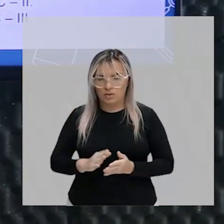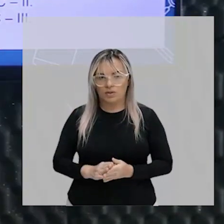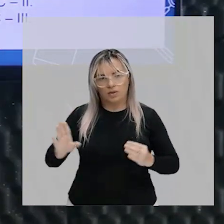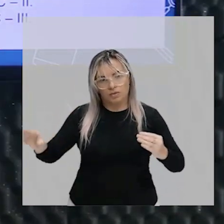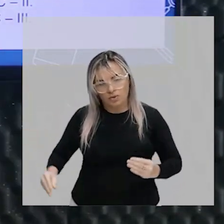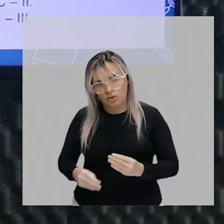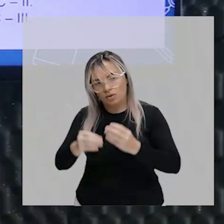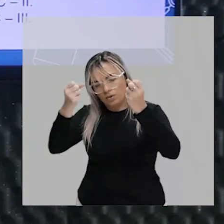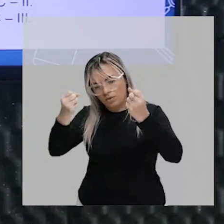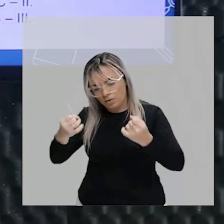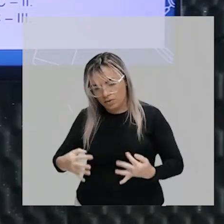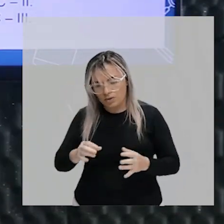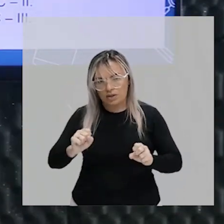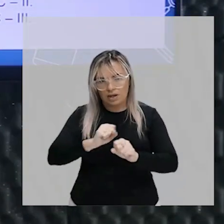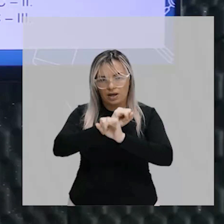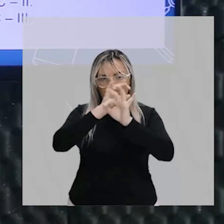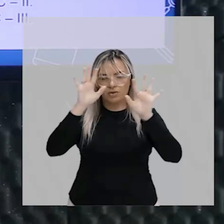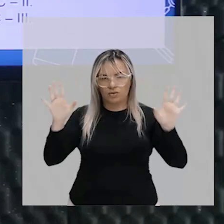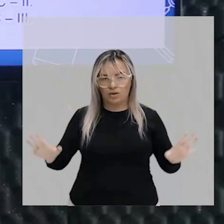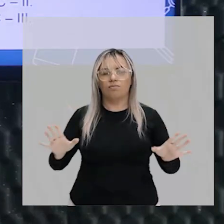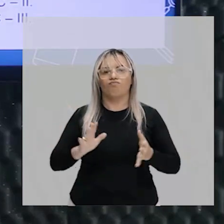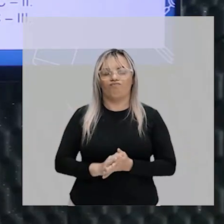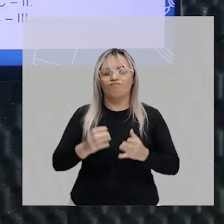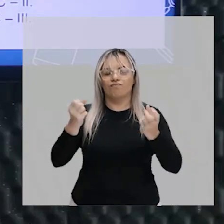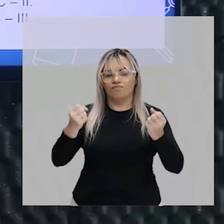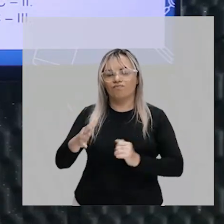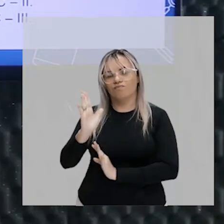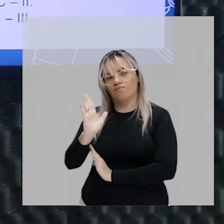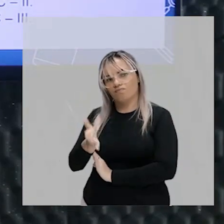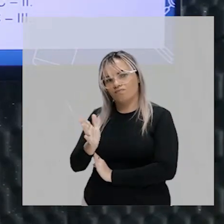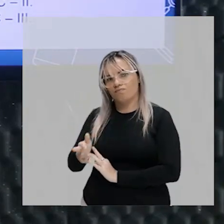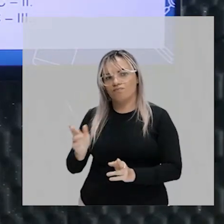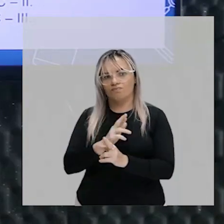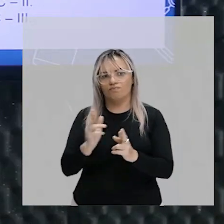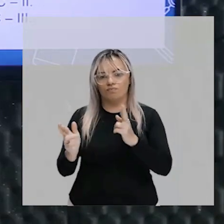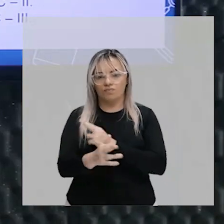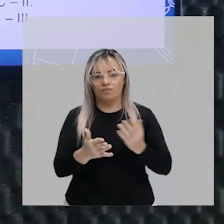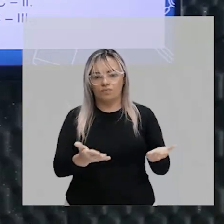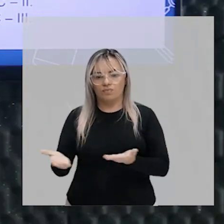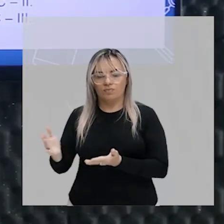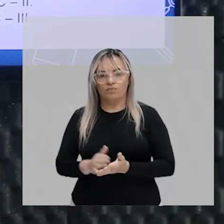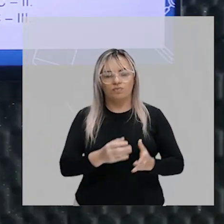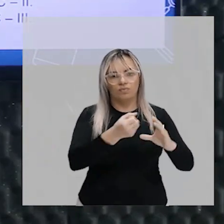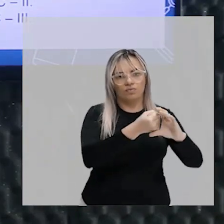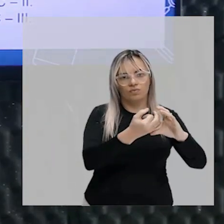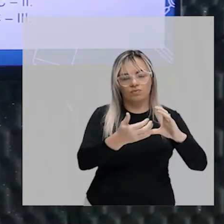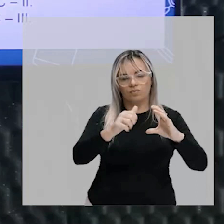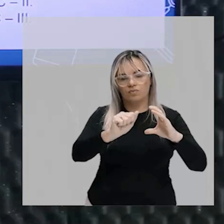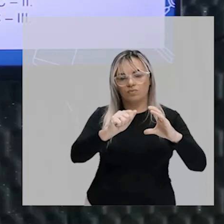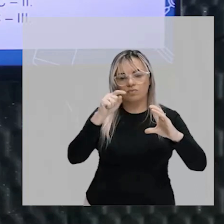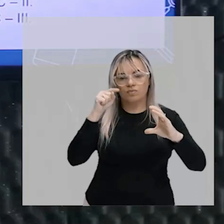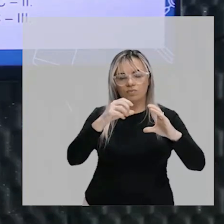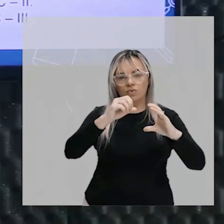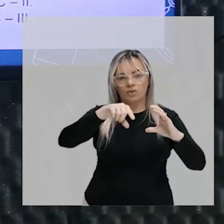mas aqui né já tá bem nítido que já dá para fazer essa Associação ora esse conjunto A que conjunto é